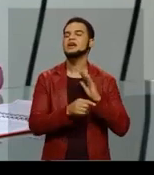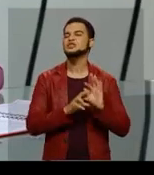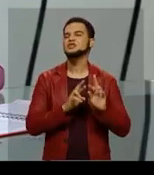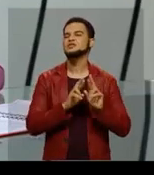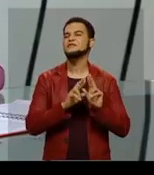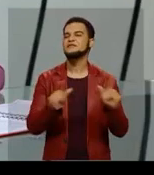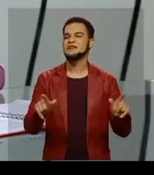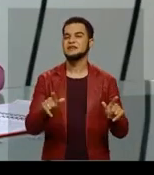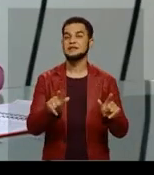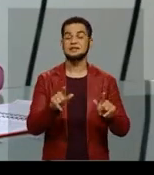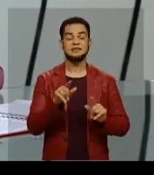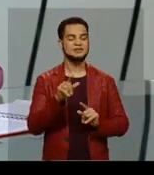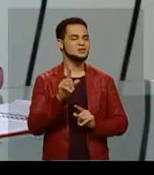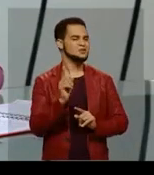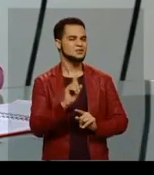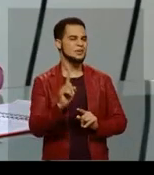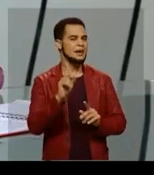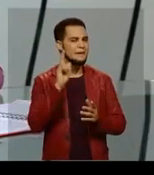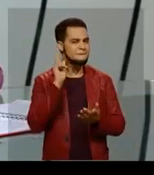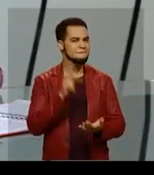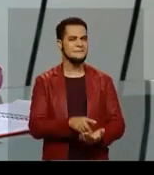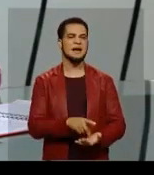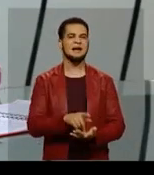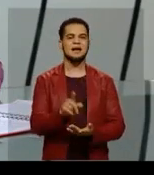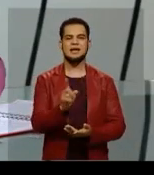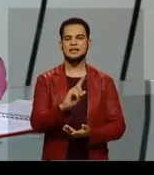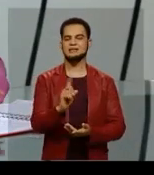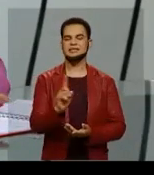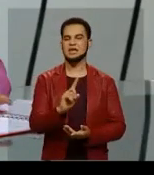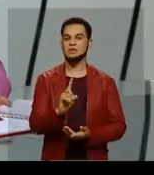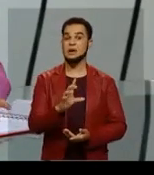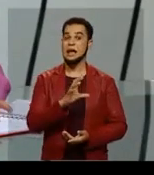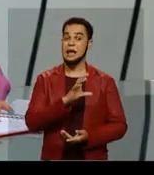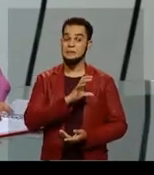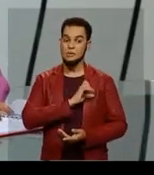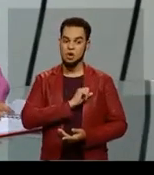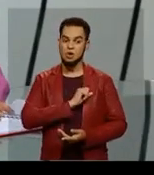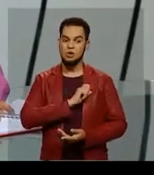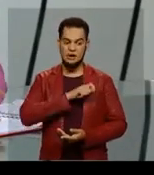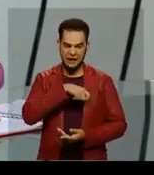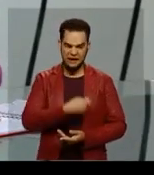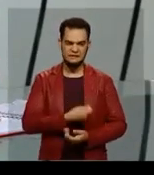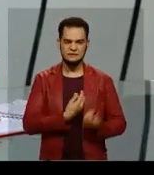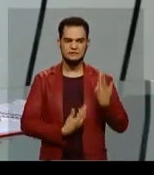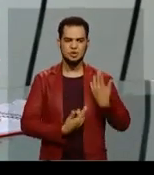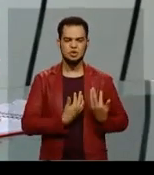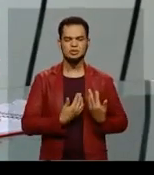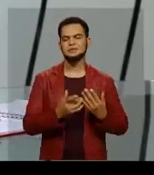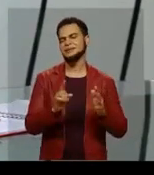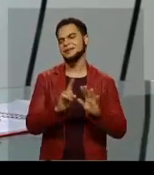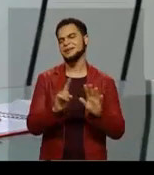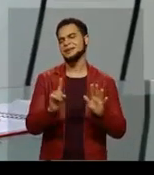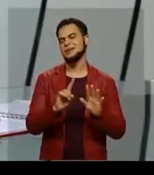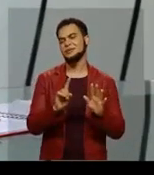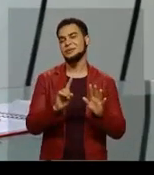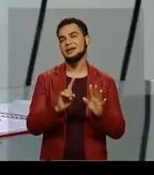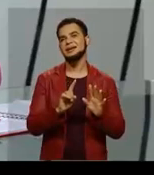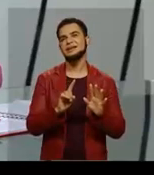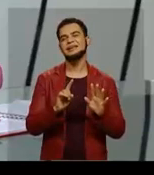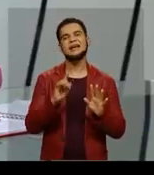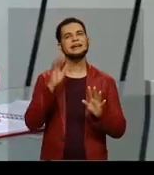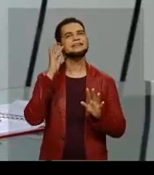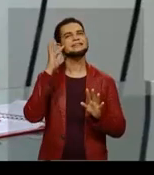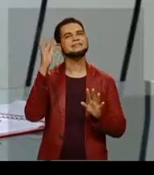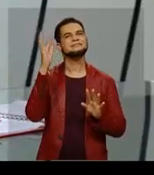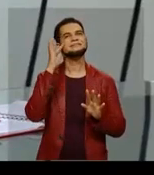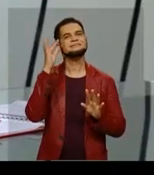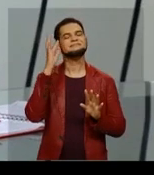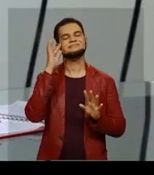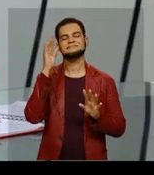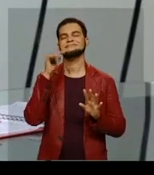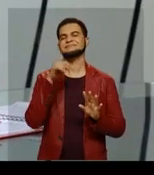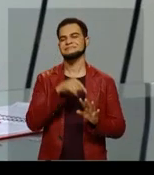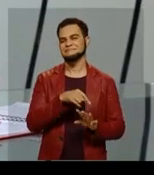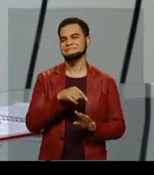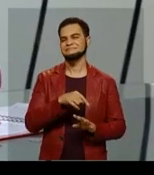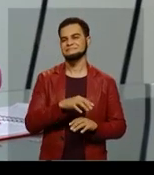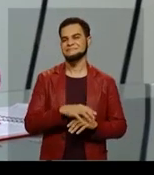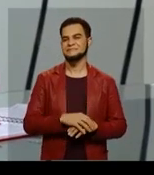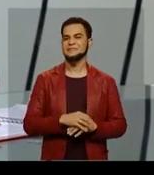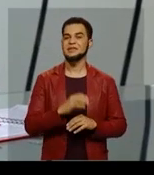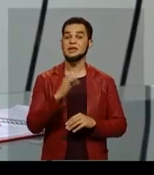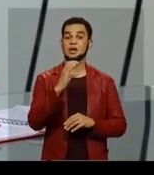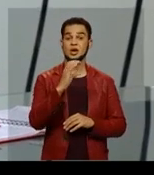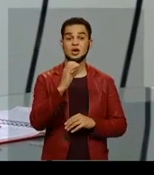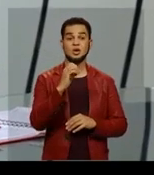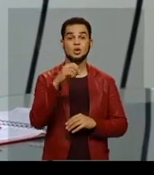é um sentido que está no dicionário, né? Então, denotação é aquele sentido daquela palavra